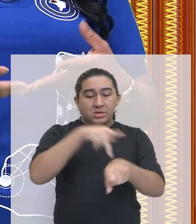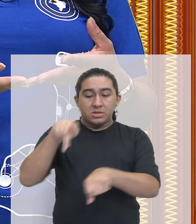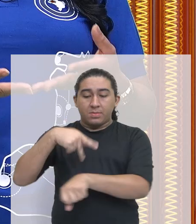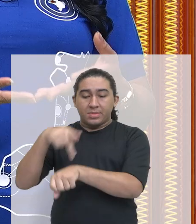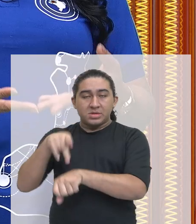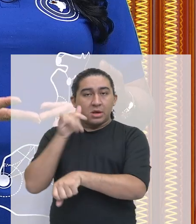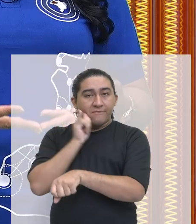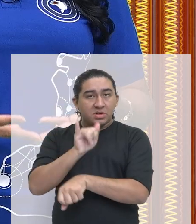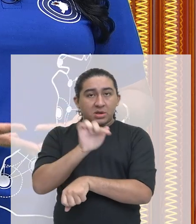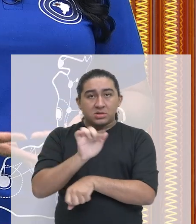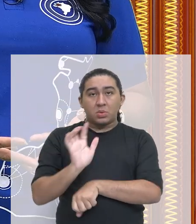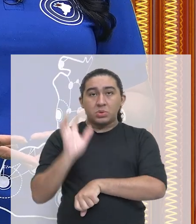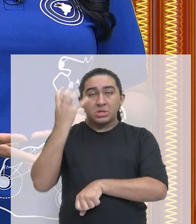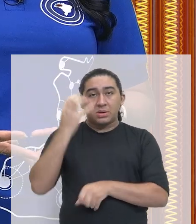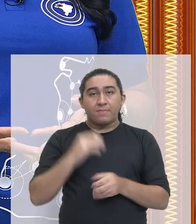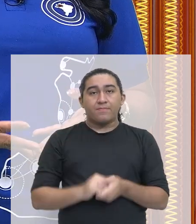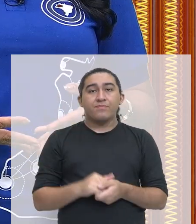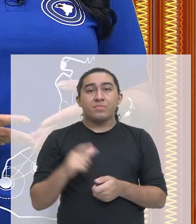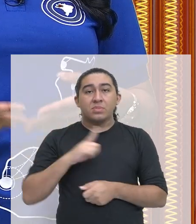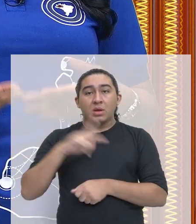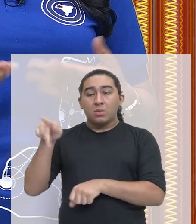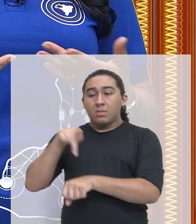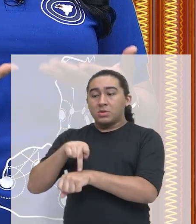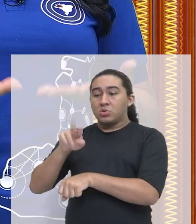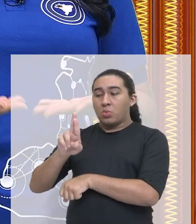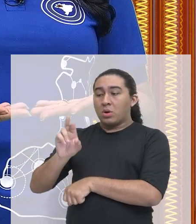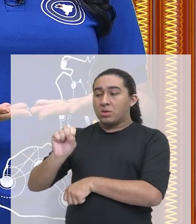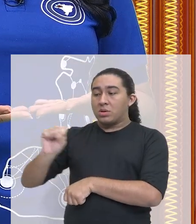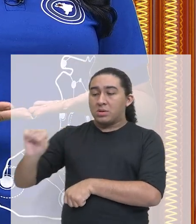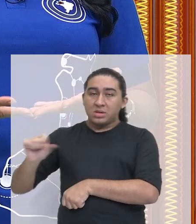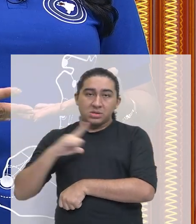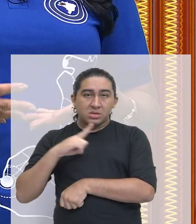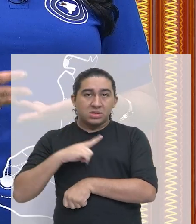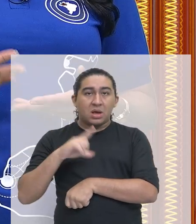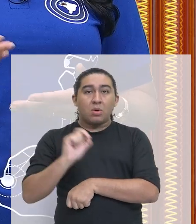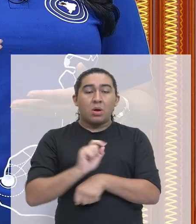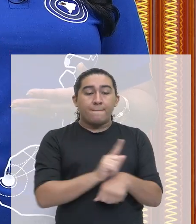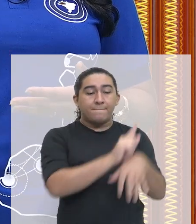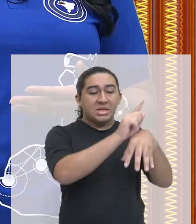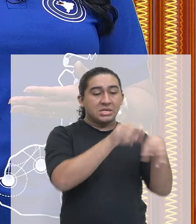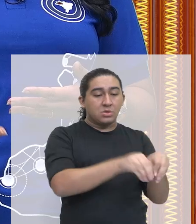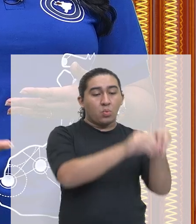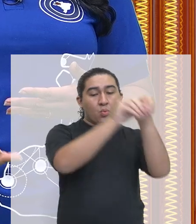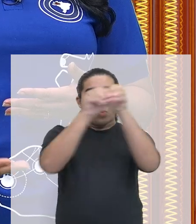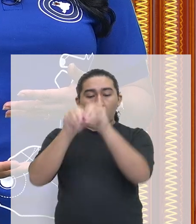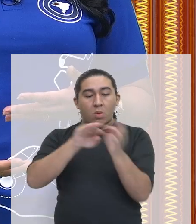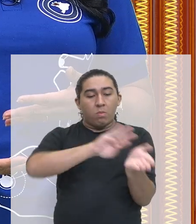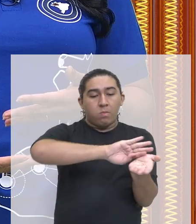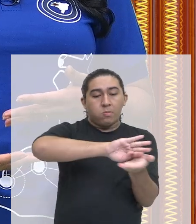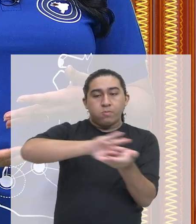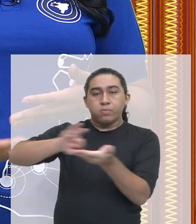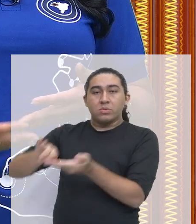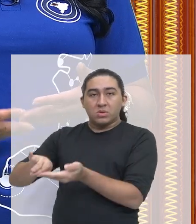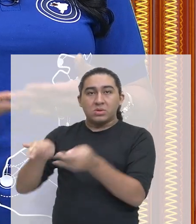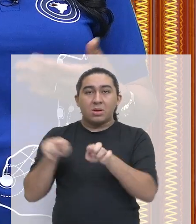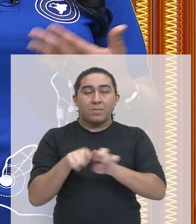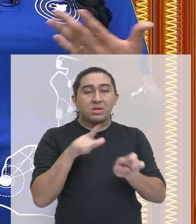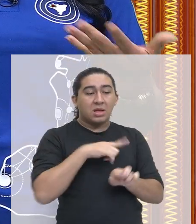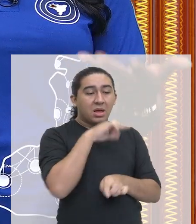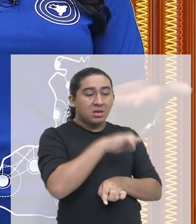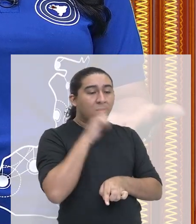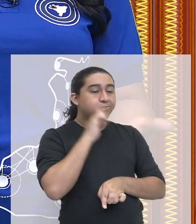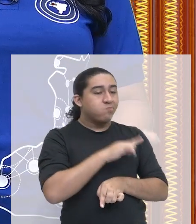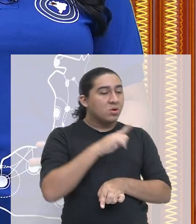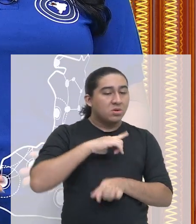cedessem. Então, tanto os soviéticos retiraram os mísseis de Cuba, havendo ali uma intercepção dos norte-americanos em que